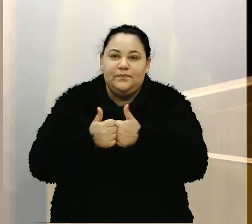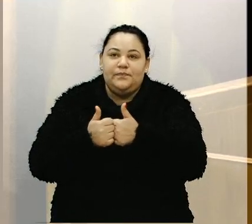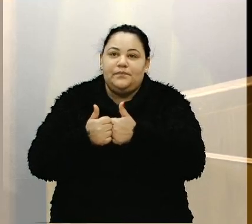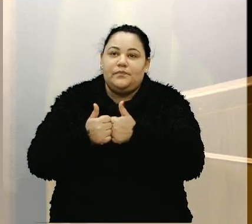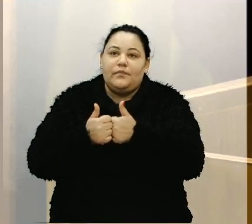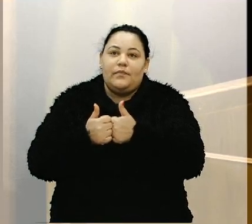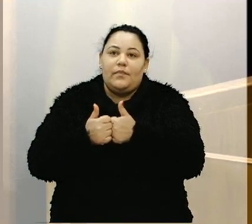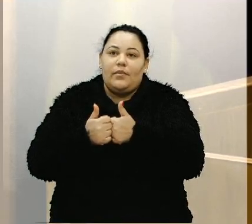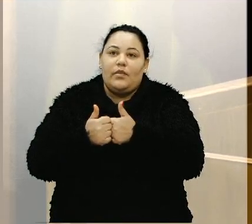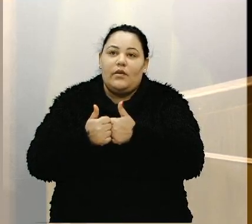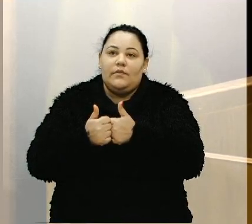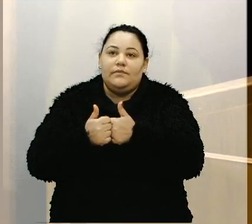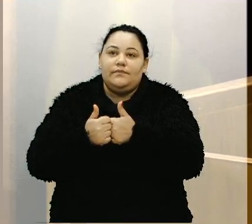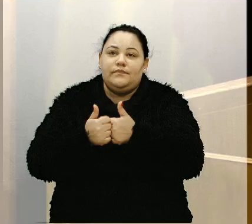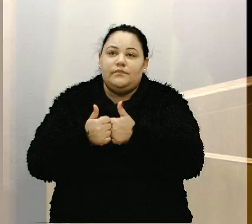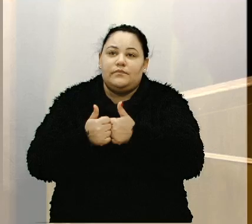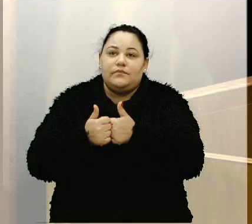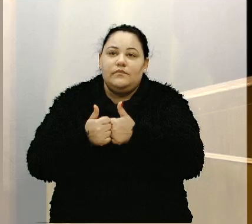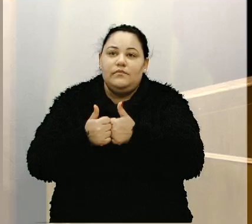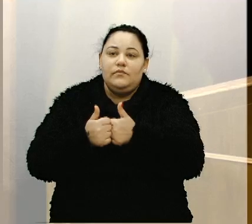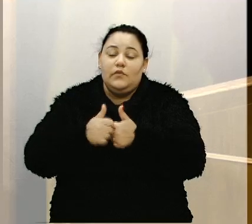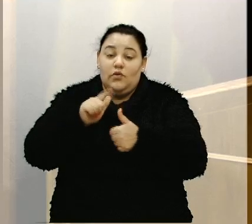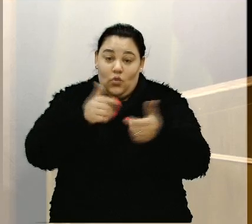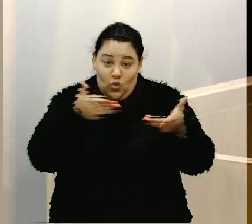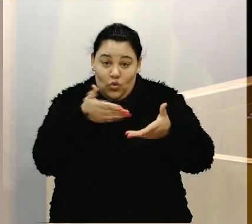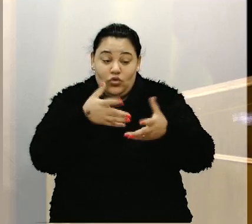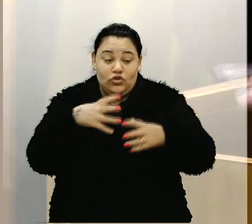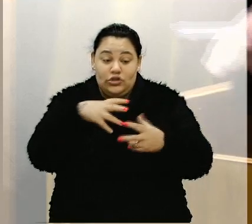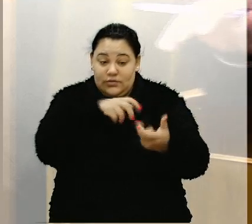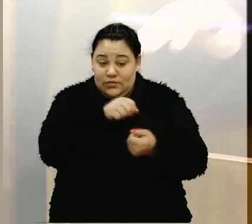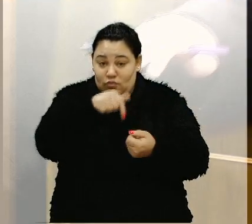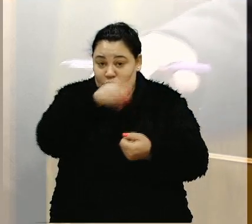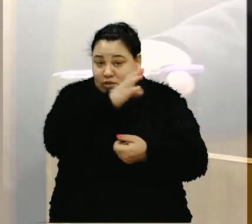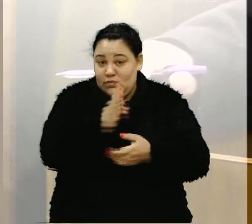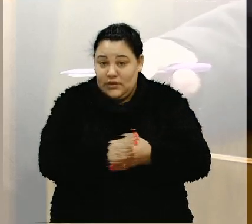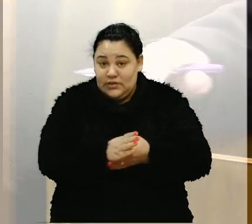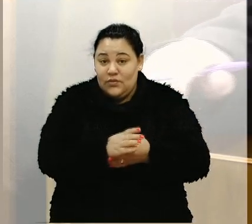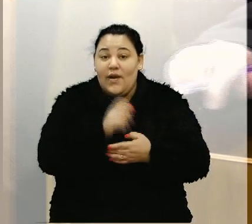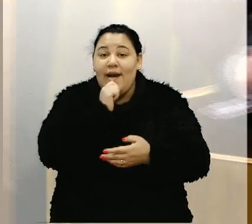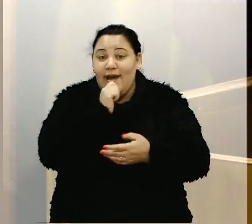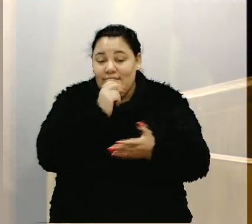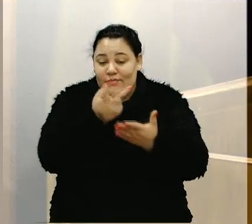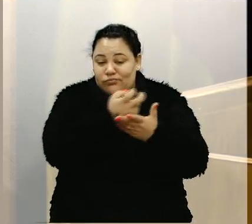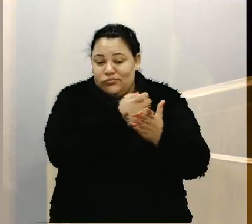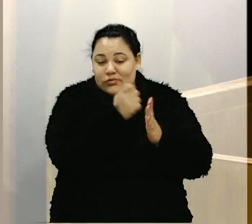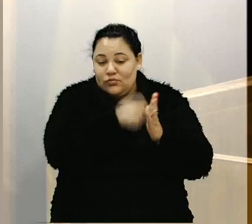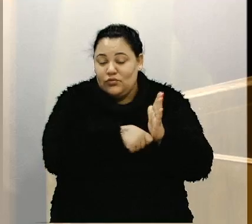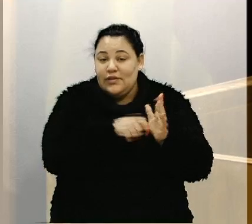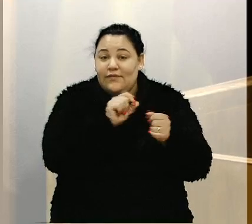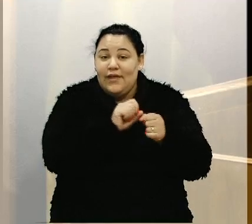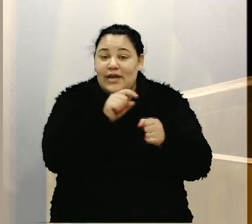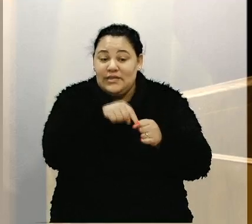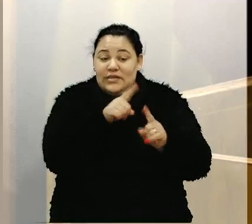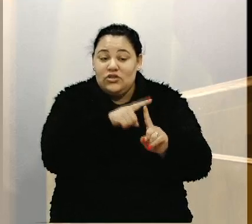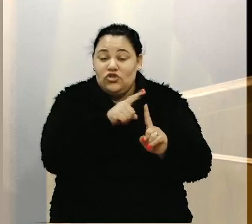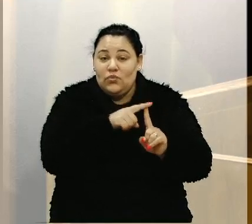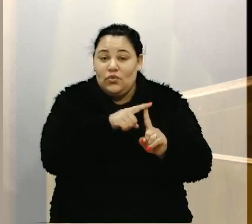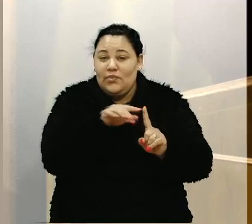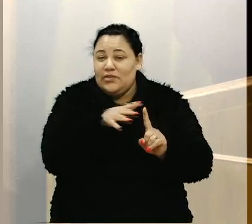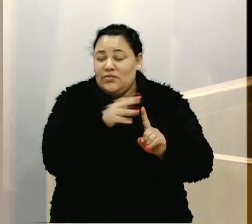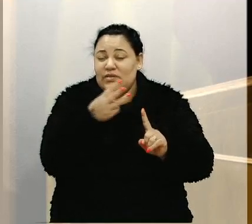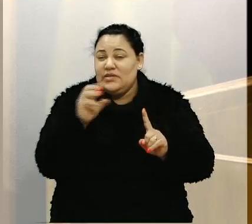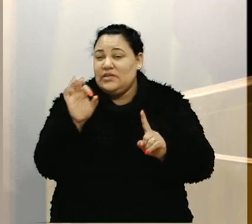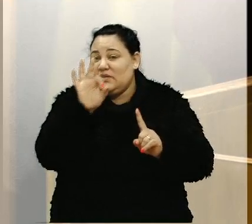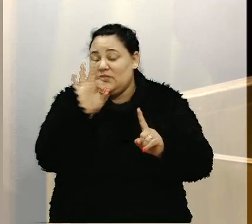e intercâmbio global. Hoje, o Brasil ainda tributa esse tipo de intercâmbio a casa de mais de